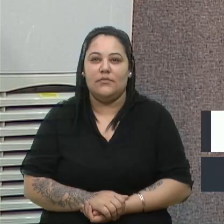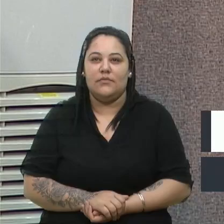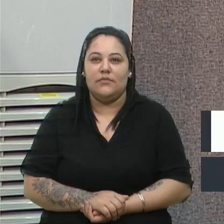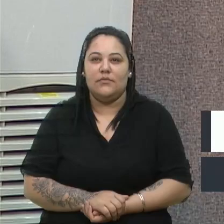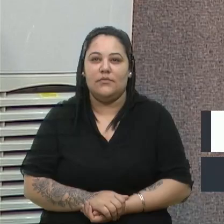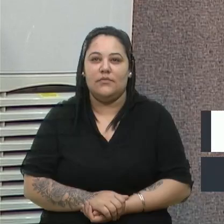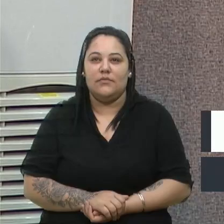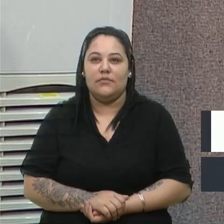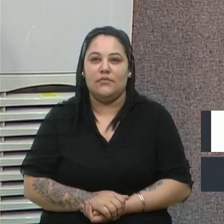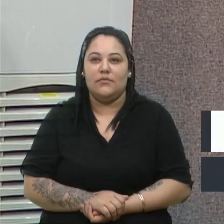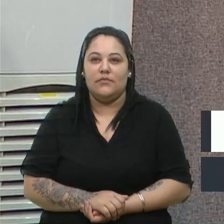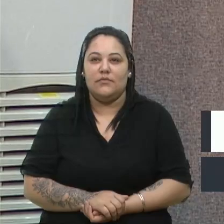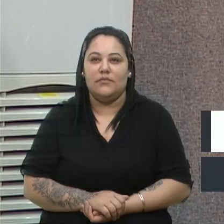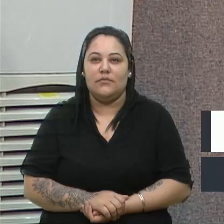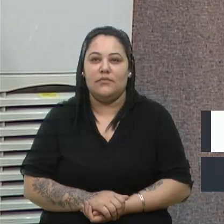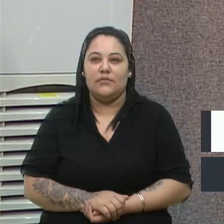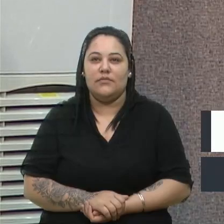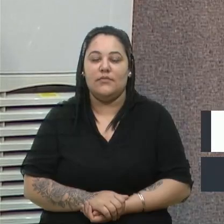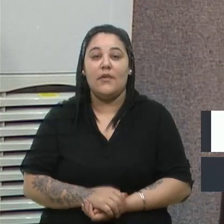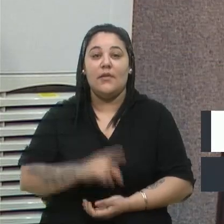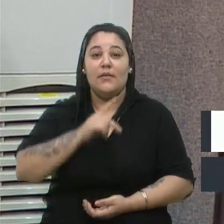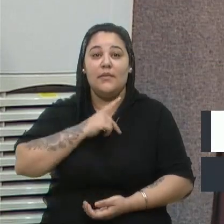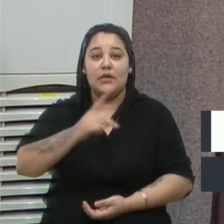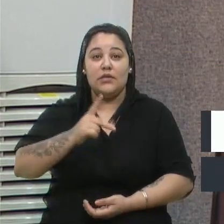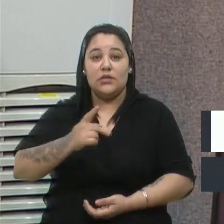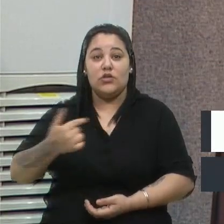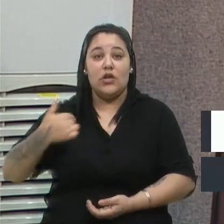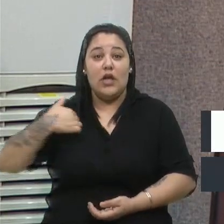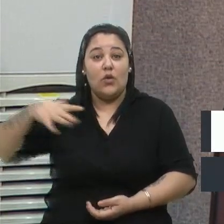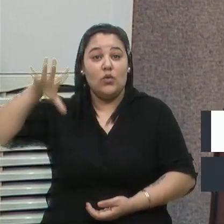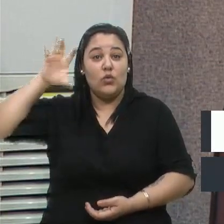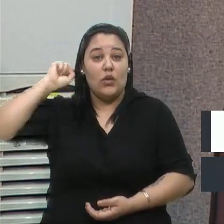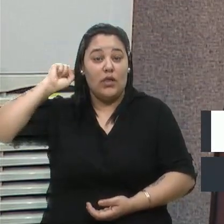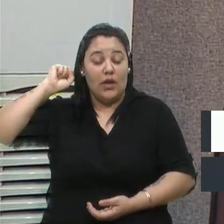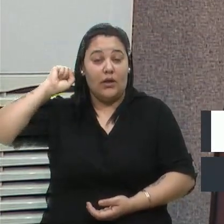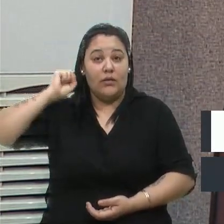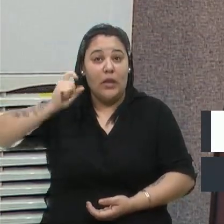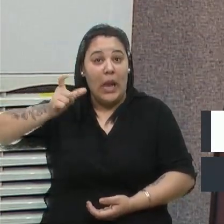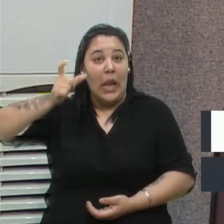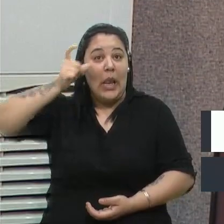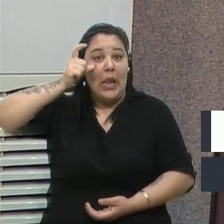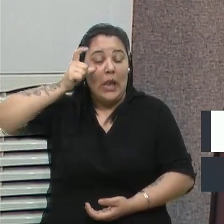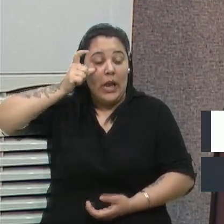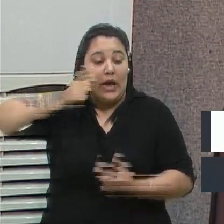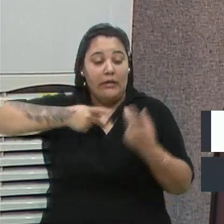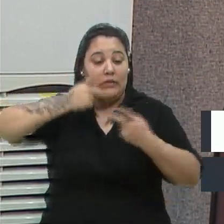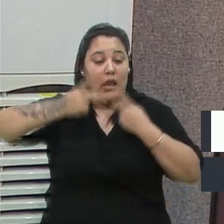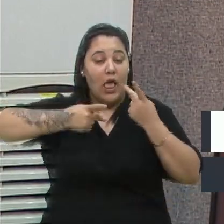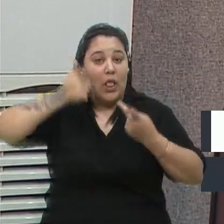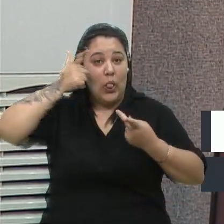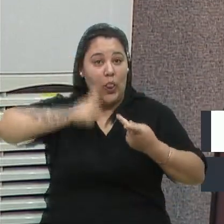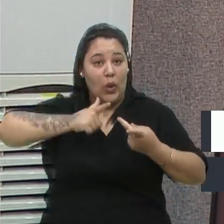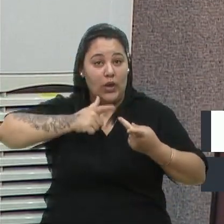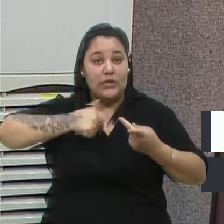Senhor presidente, escutei atentamente ao discurso do colega Lucas, né? E eu acho bem interessante isso.